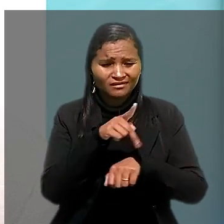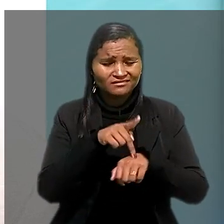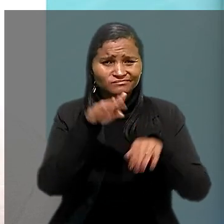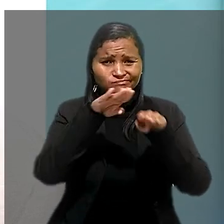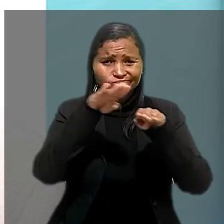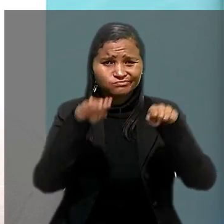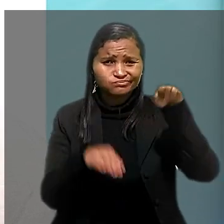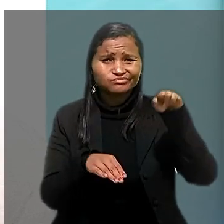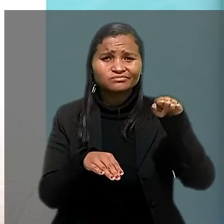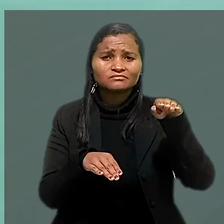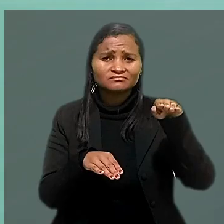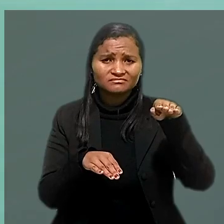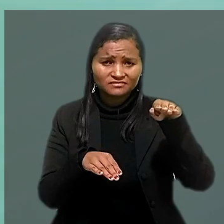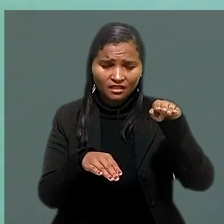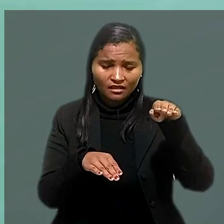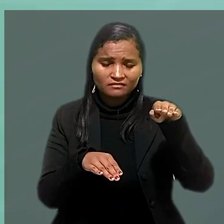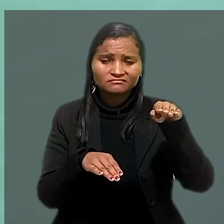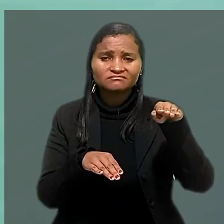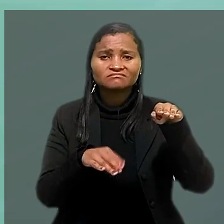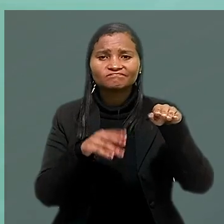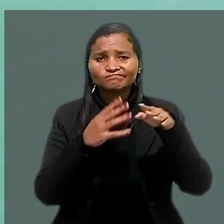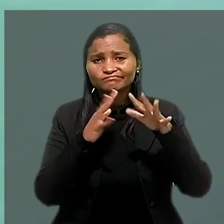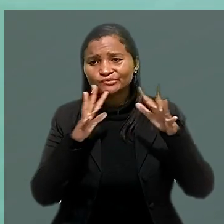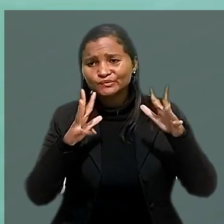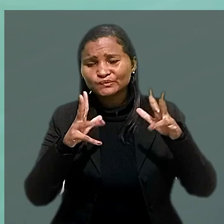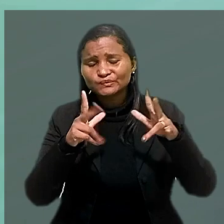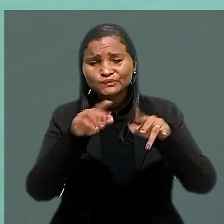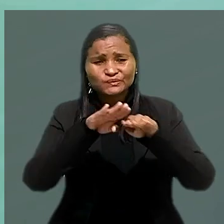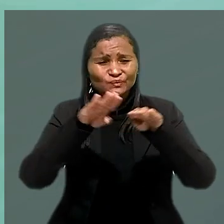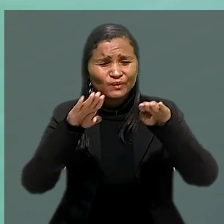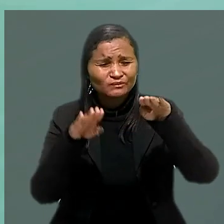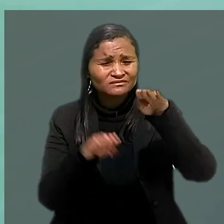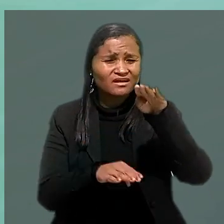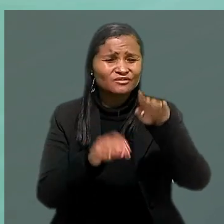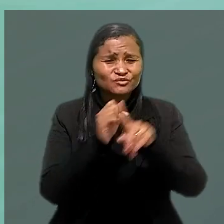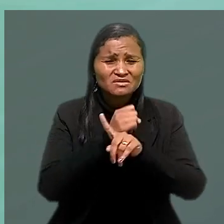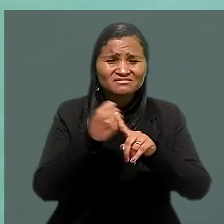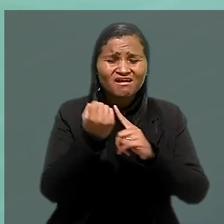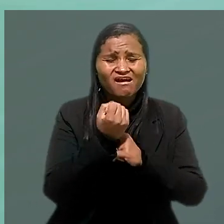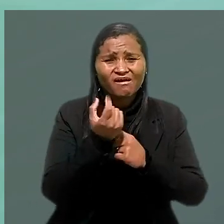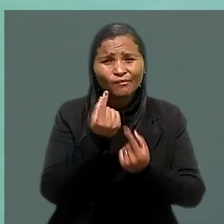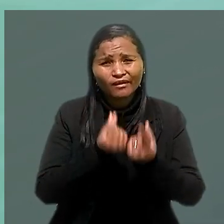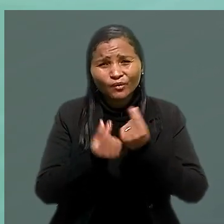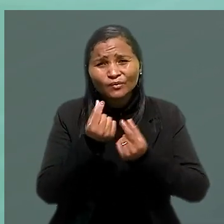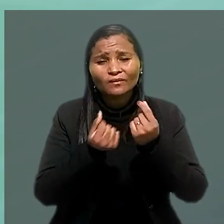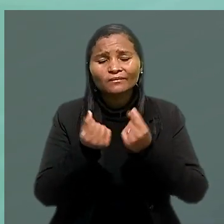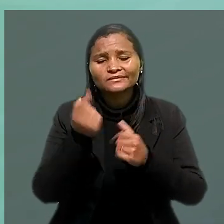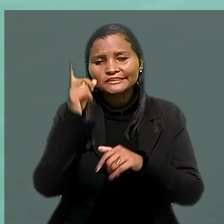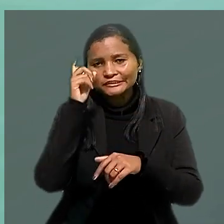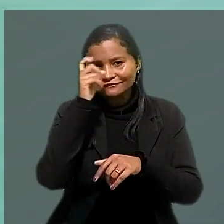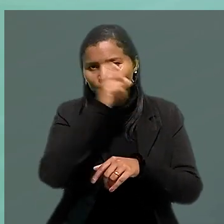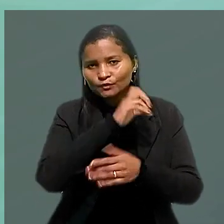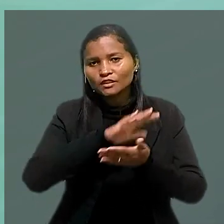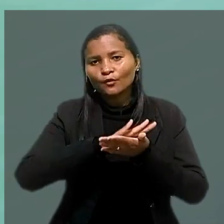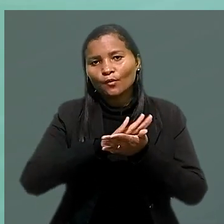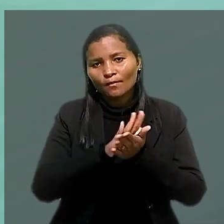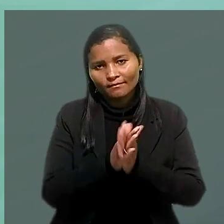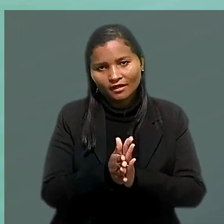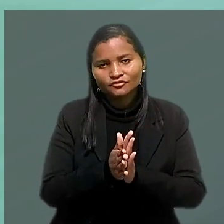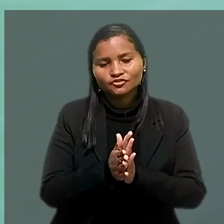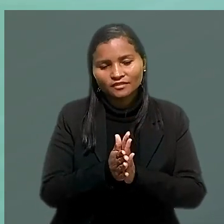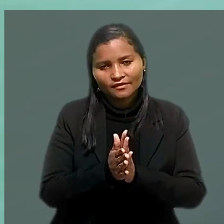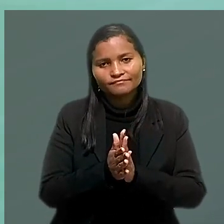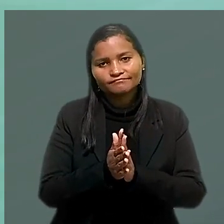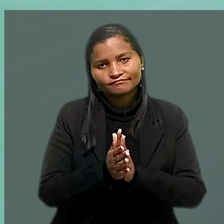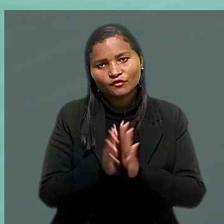um país desigual, né? Há imensa desigualdade social, econômica, e isso dificulta certamente o